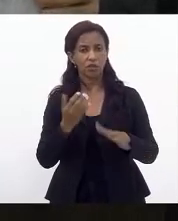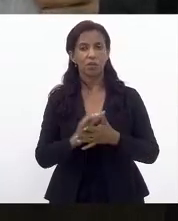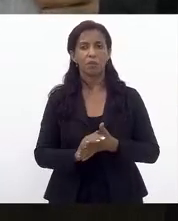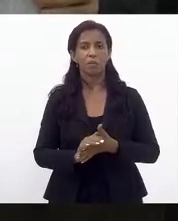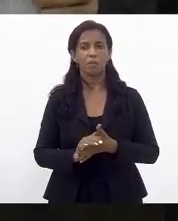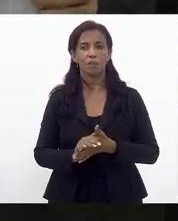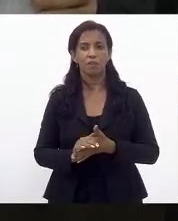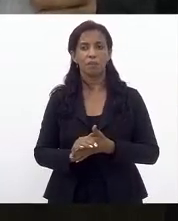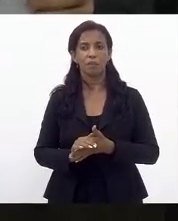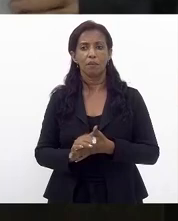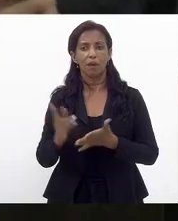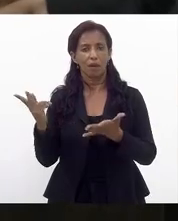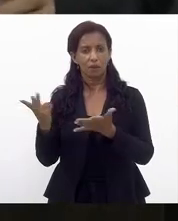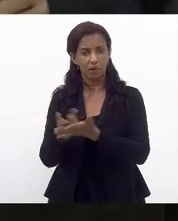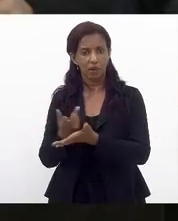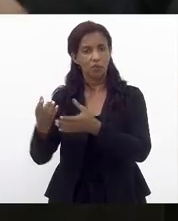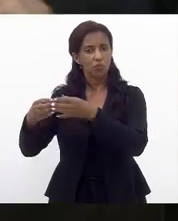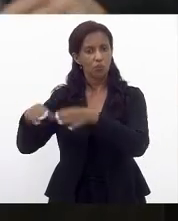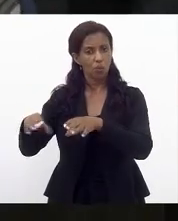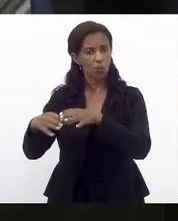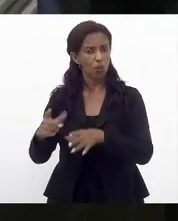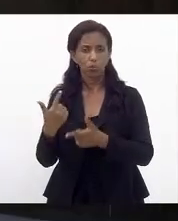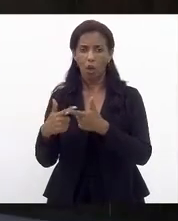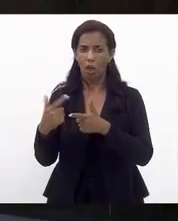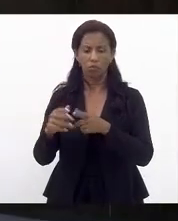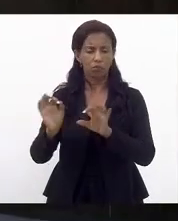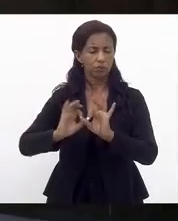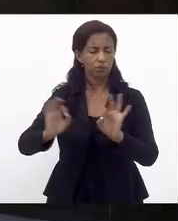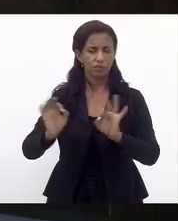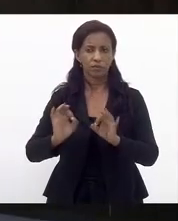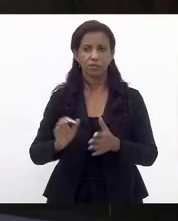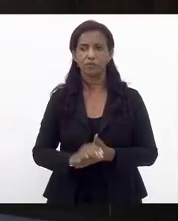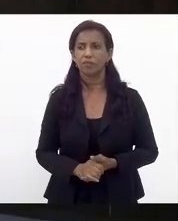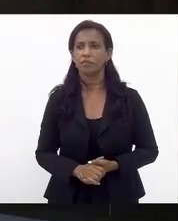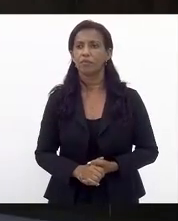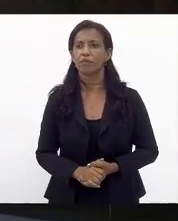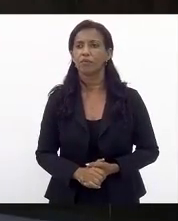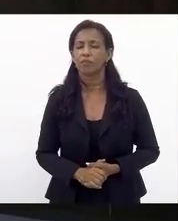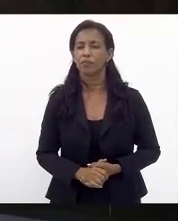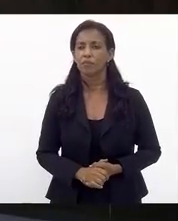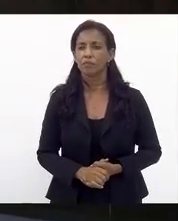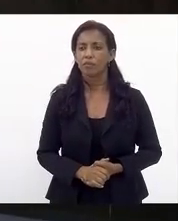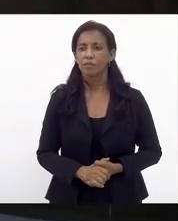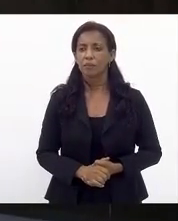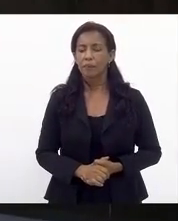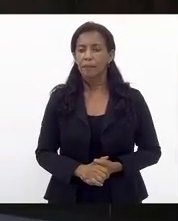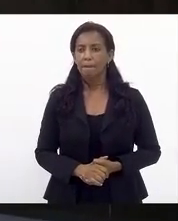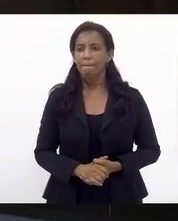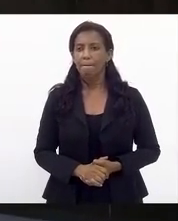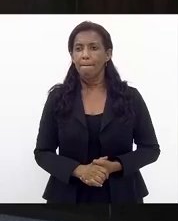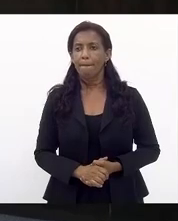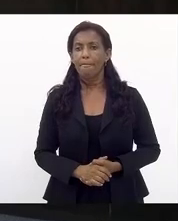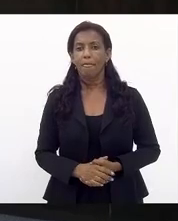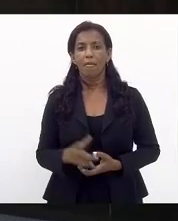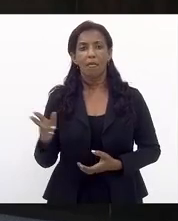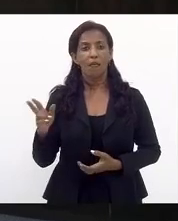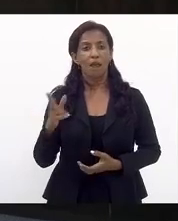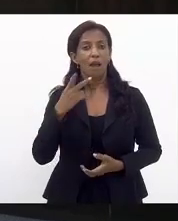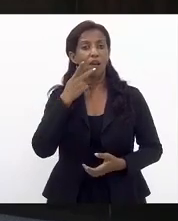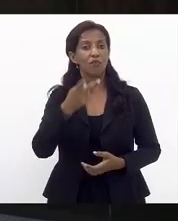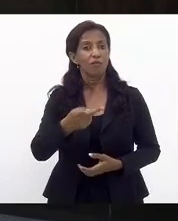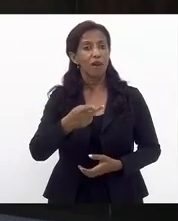para realização de concurso público não tem problema não a sugestão original Deputado Luiz Paulo é no sentido de que